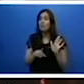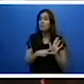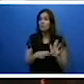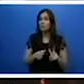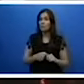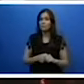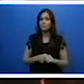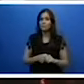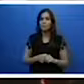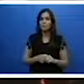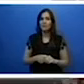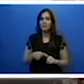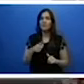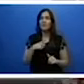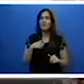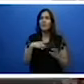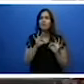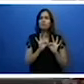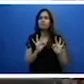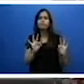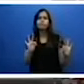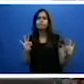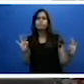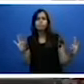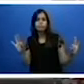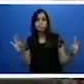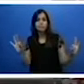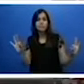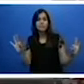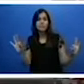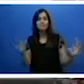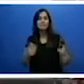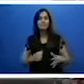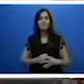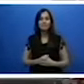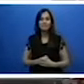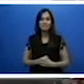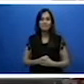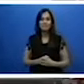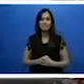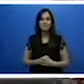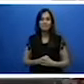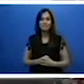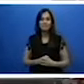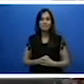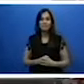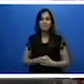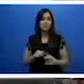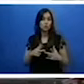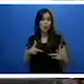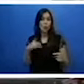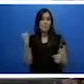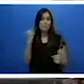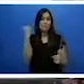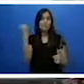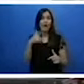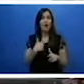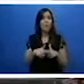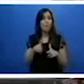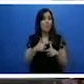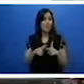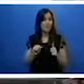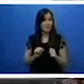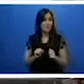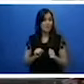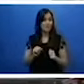um grifo. O que é um grifo? É uma linha, olha, embaixo de partes muito importantes do problema. Quando